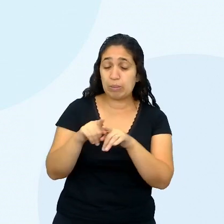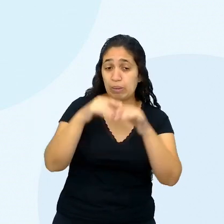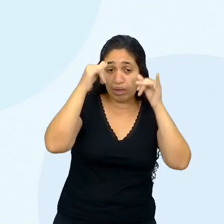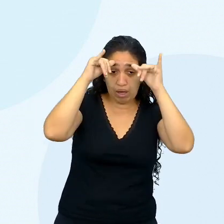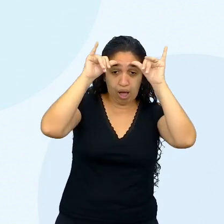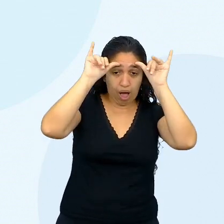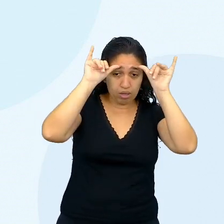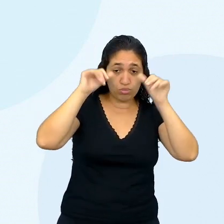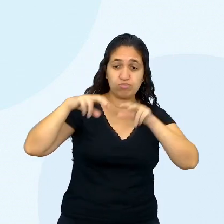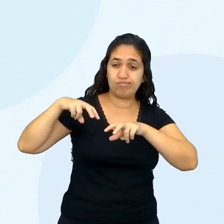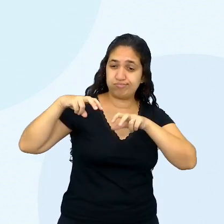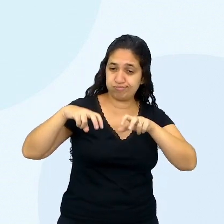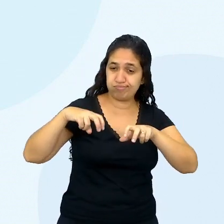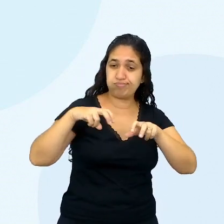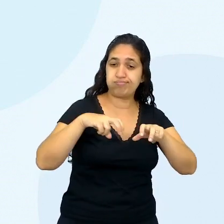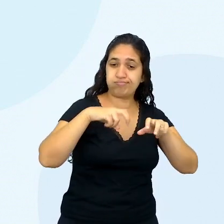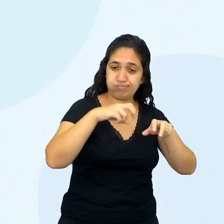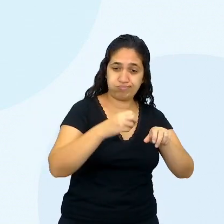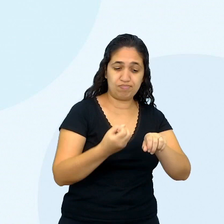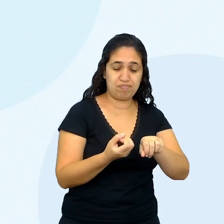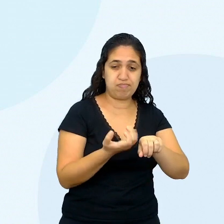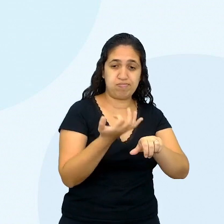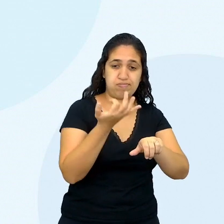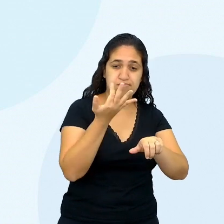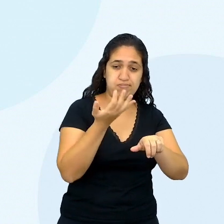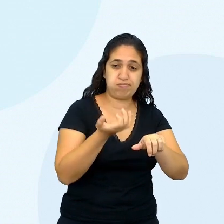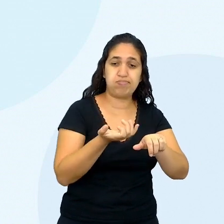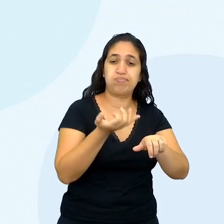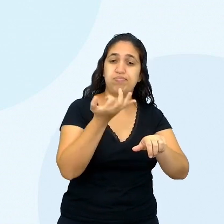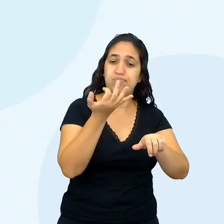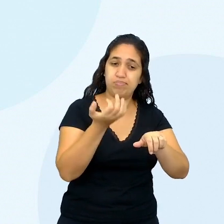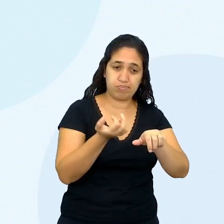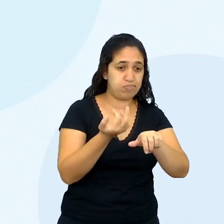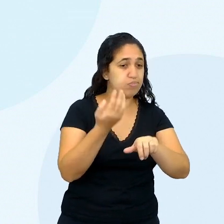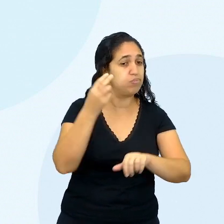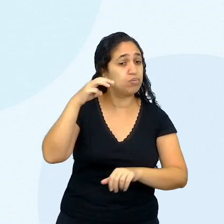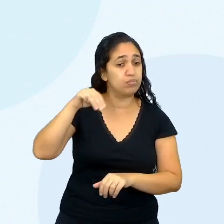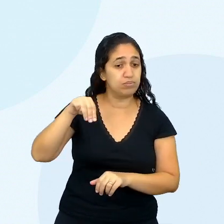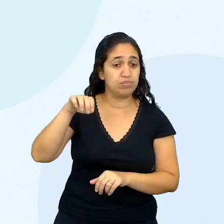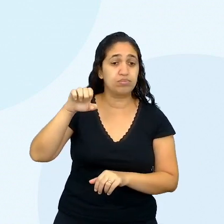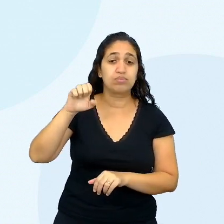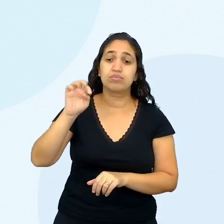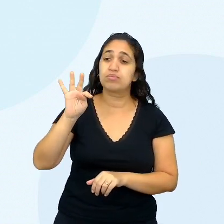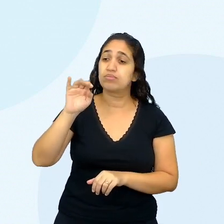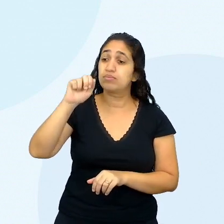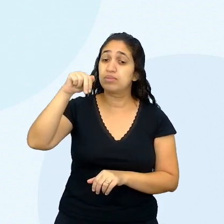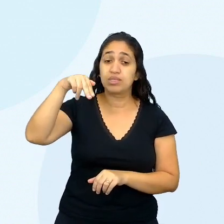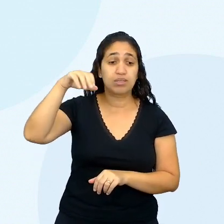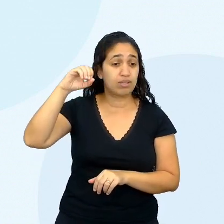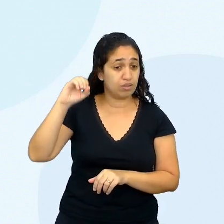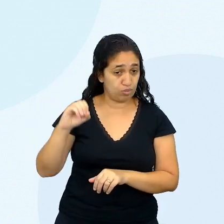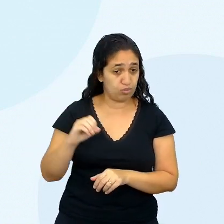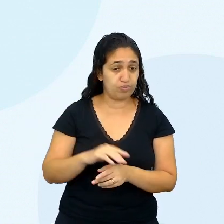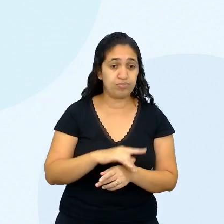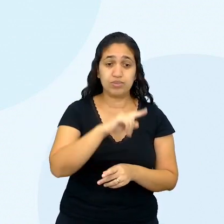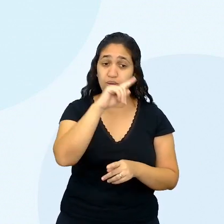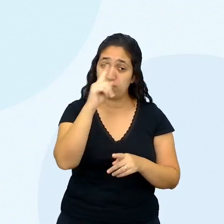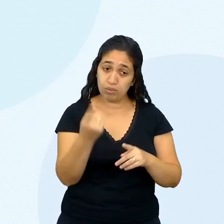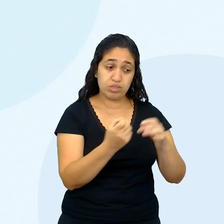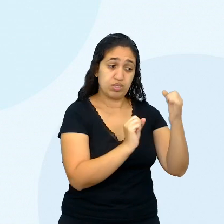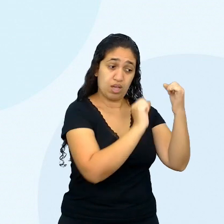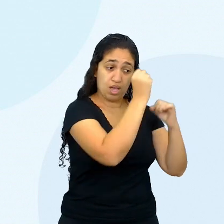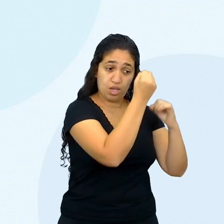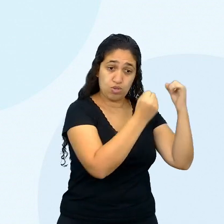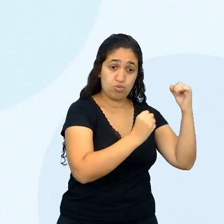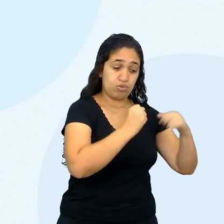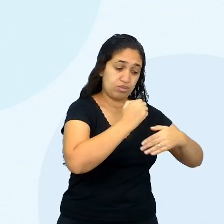gado, né? A gente sabe que o gado também emite uma grande quantidade de metano ao longo aí da sua criação, processos industriais, que a